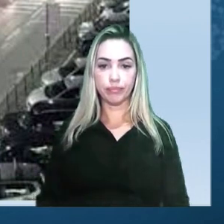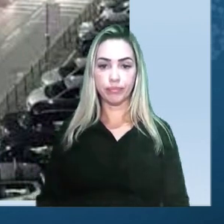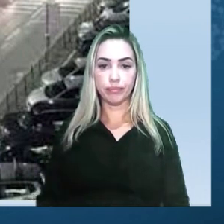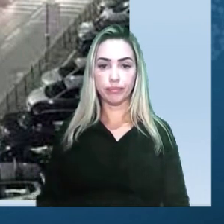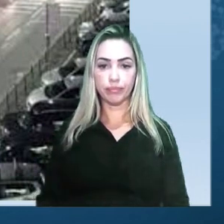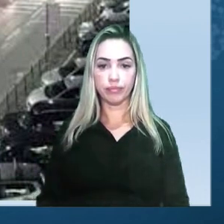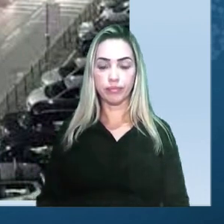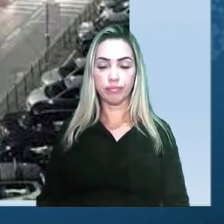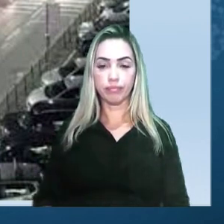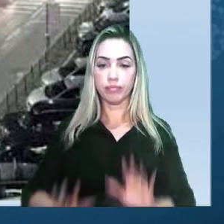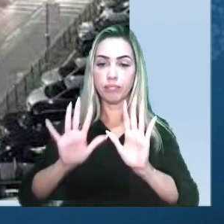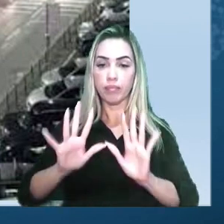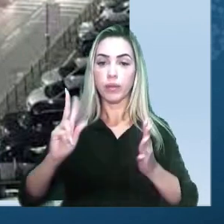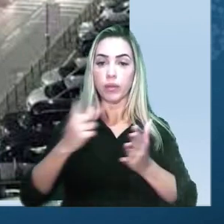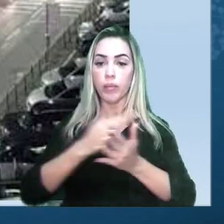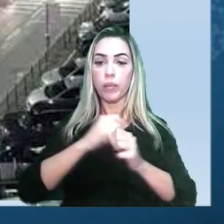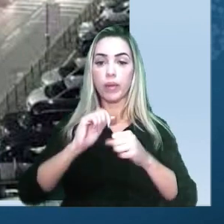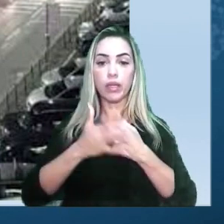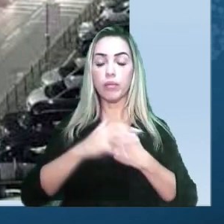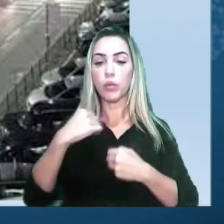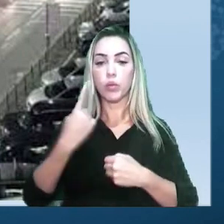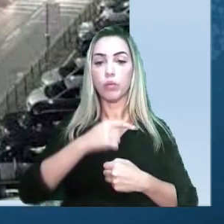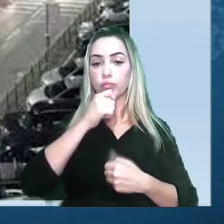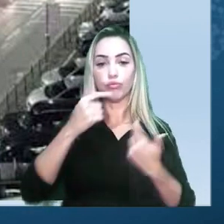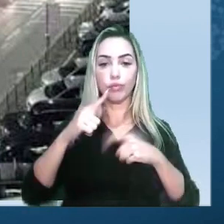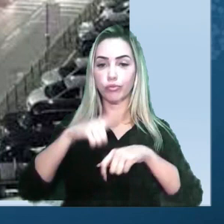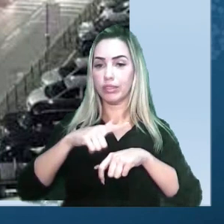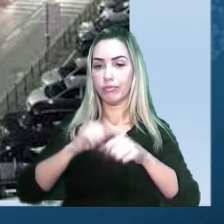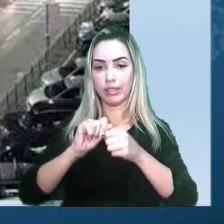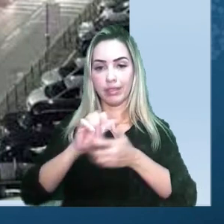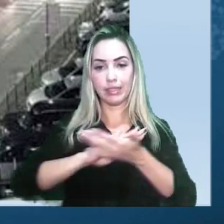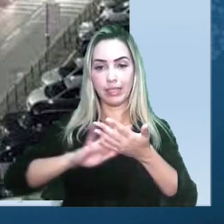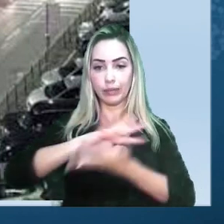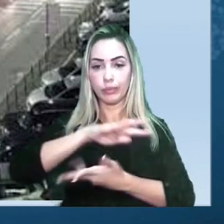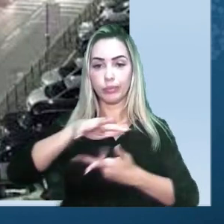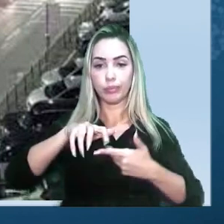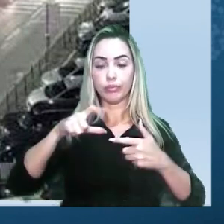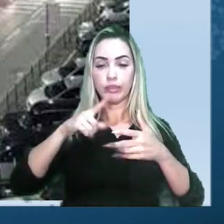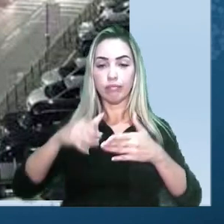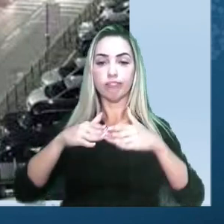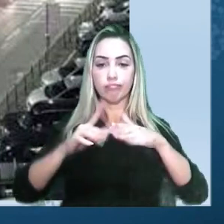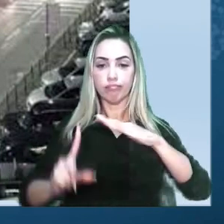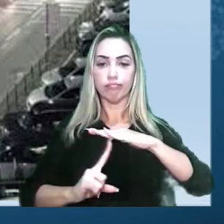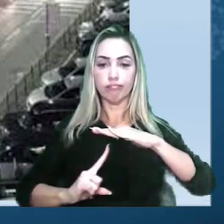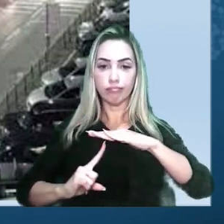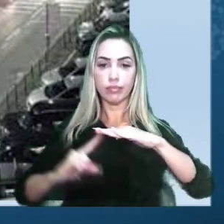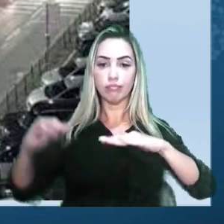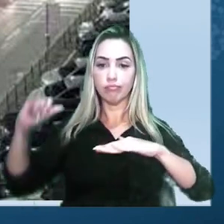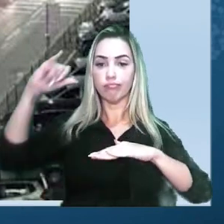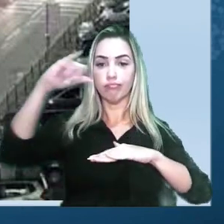Mas veio a pandemia e nós não tivemos tempo para nada disso. O mundo estava em lockdown, a malha aérea era escassa